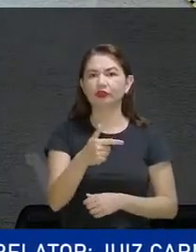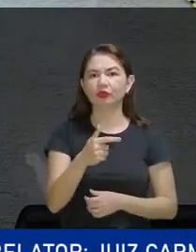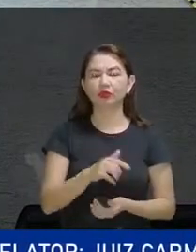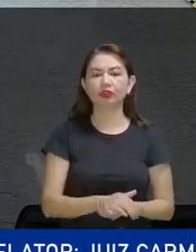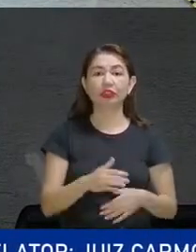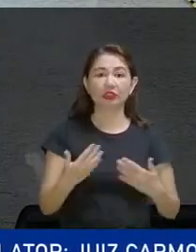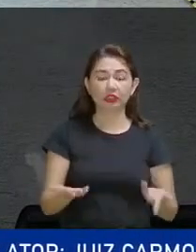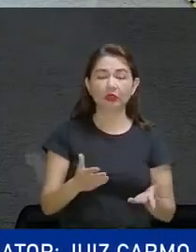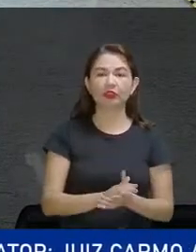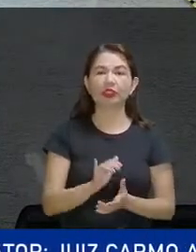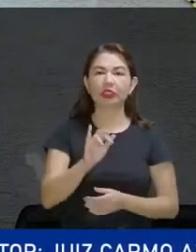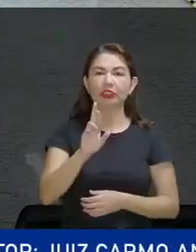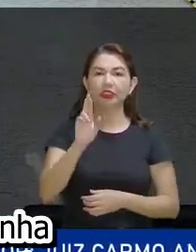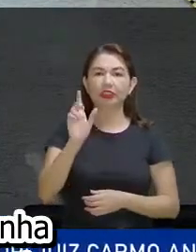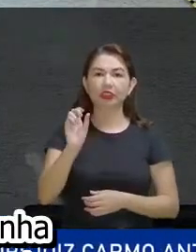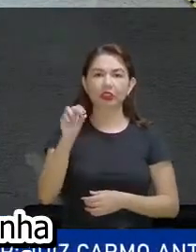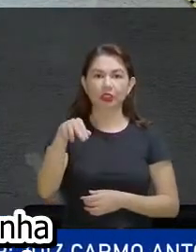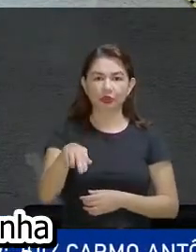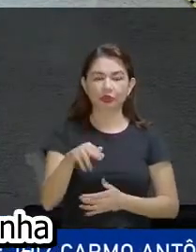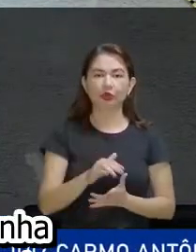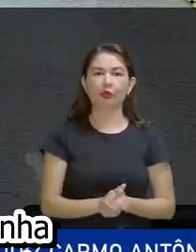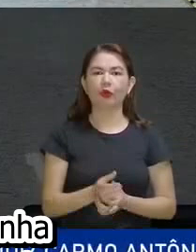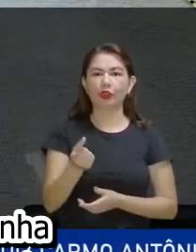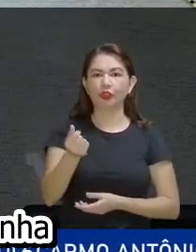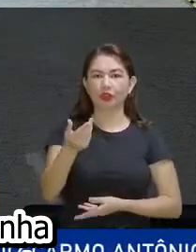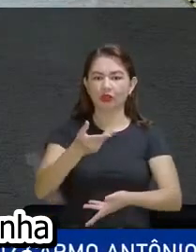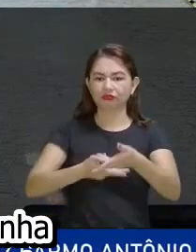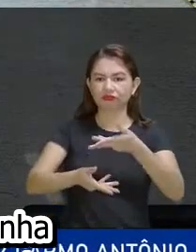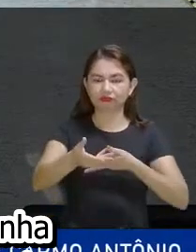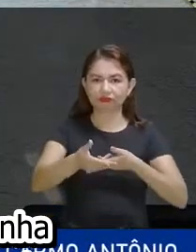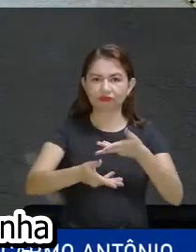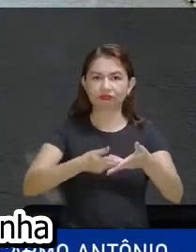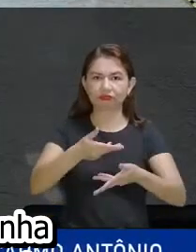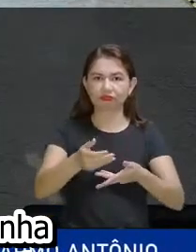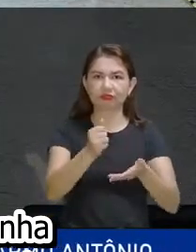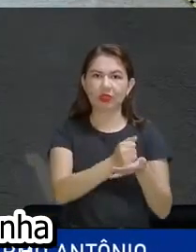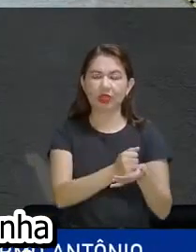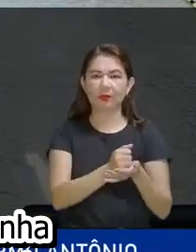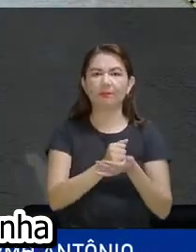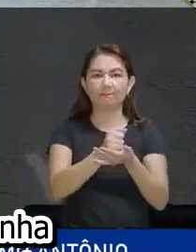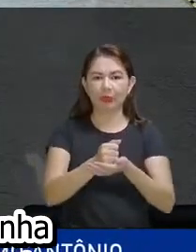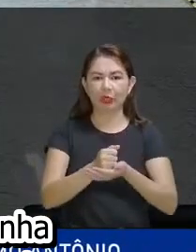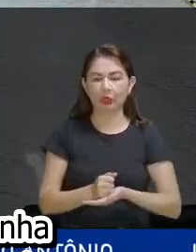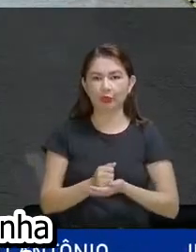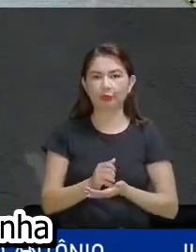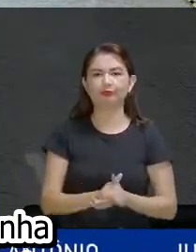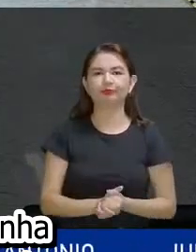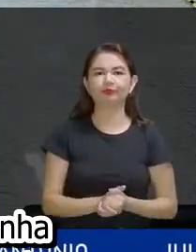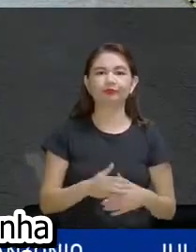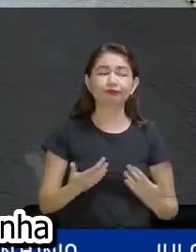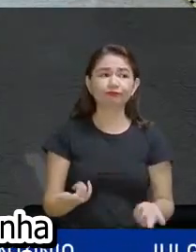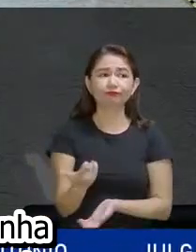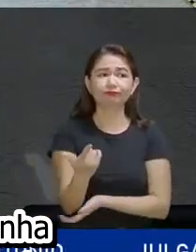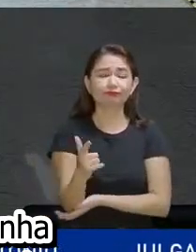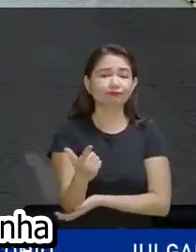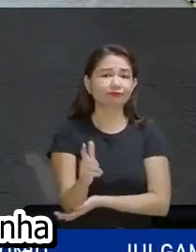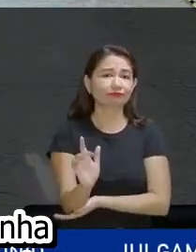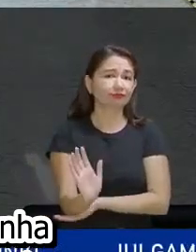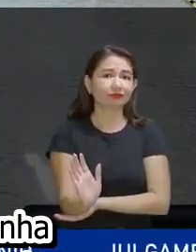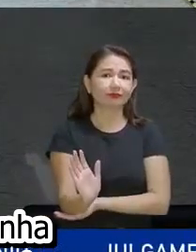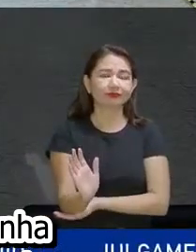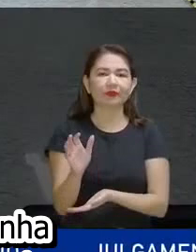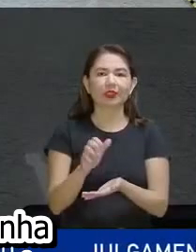constata-se que Irlon recebeu valores em troca de seu serviço como cabo eleitoral de Fábio Jucá, embora não tenha sido